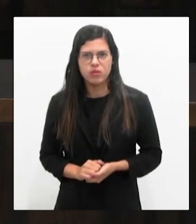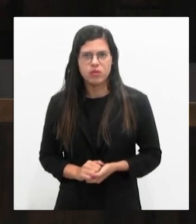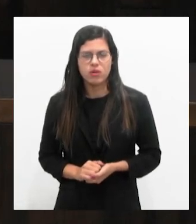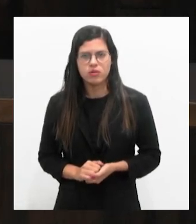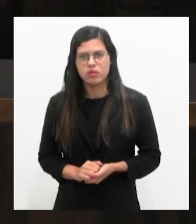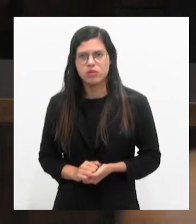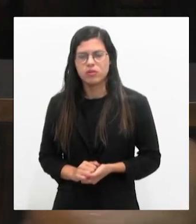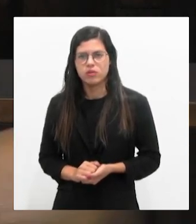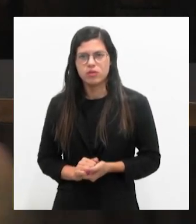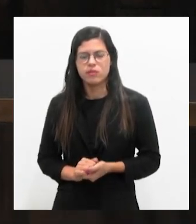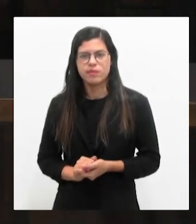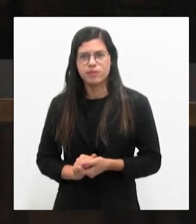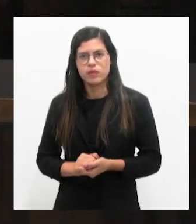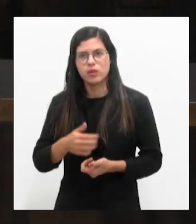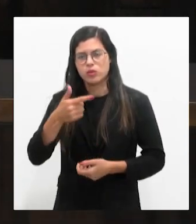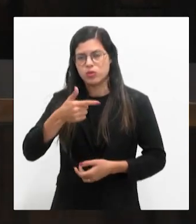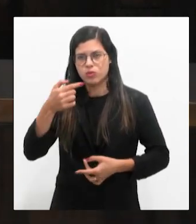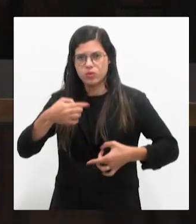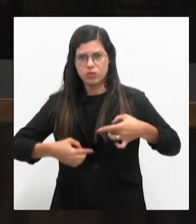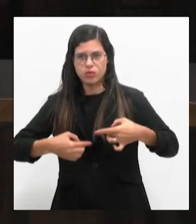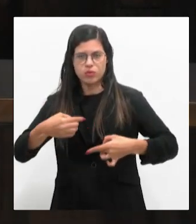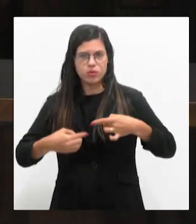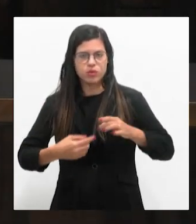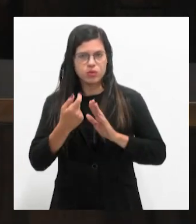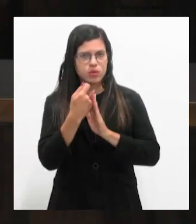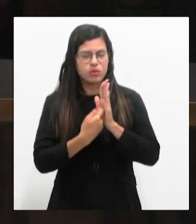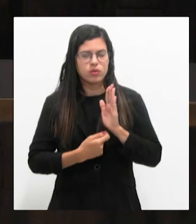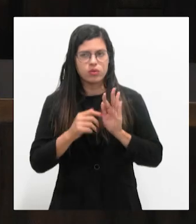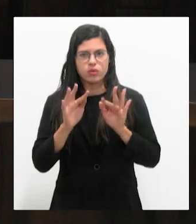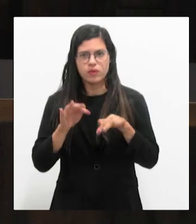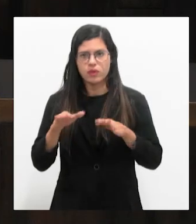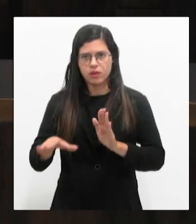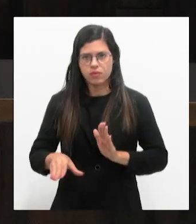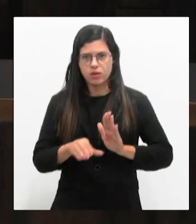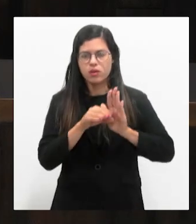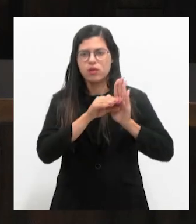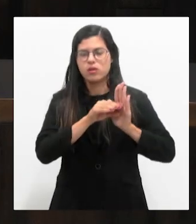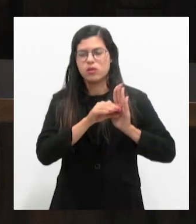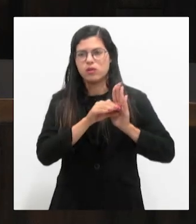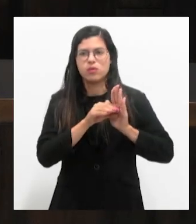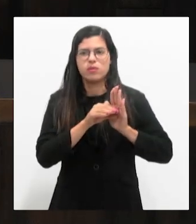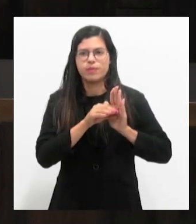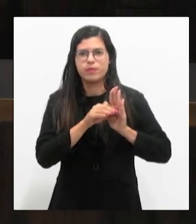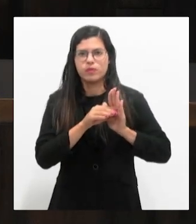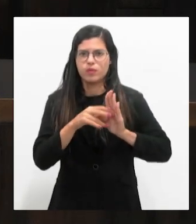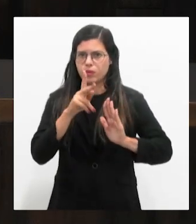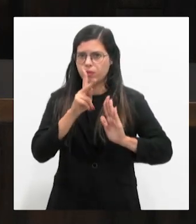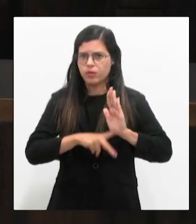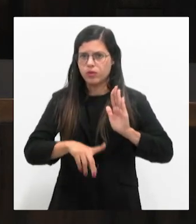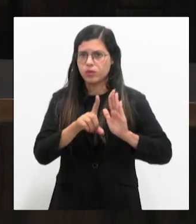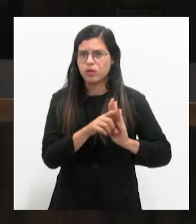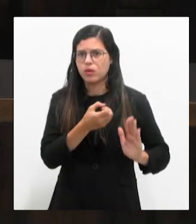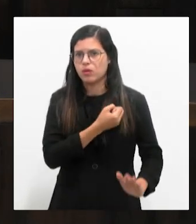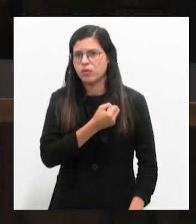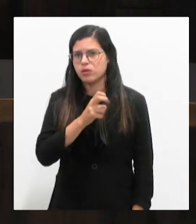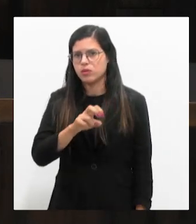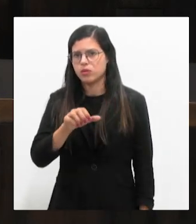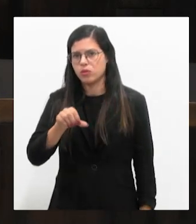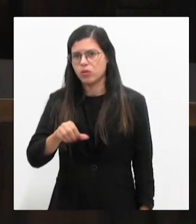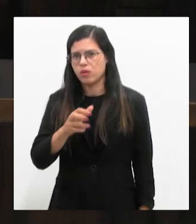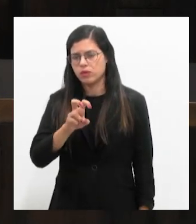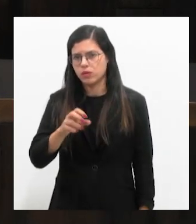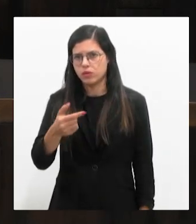Em tramitação ordinária, em segunda discussão, redação do vencido, assim emendada. Projeto de lei número